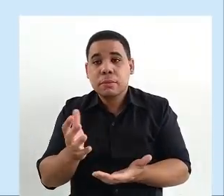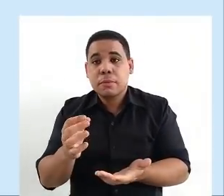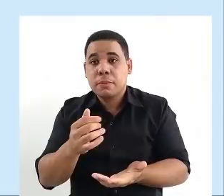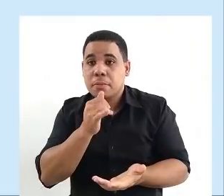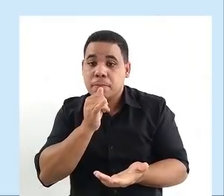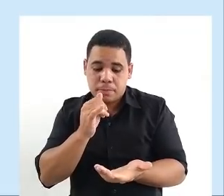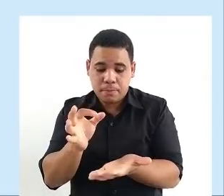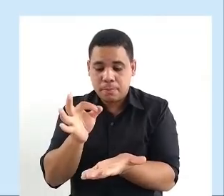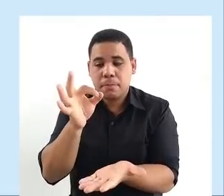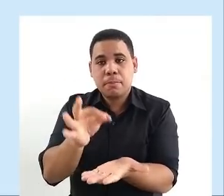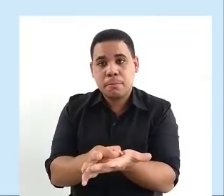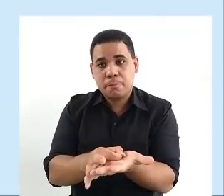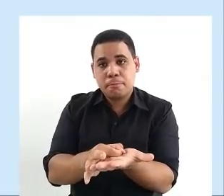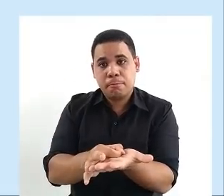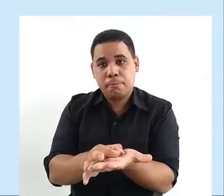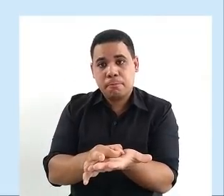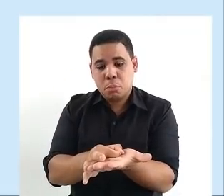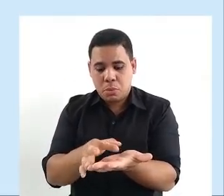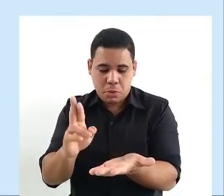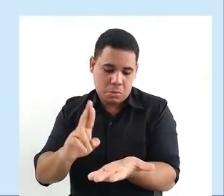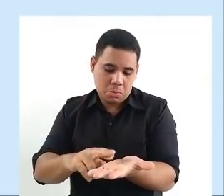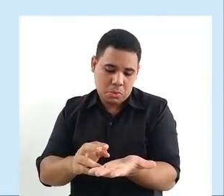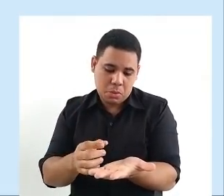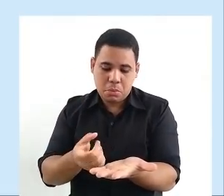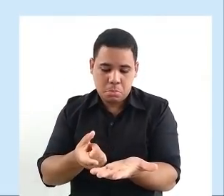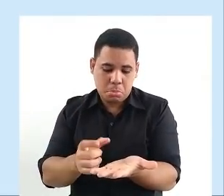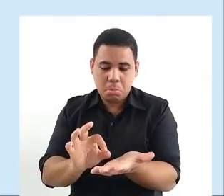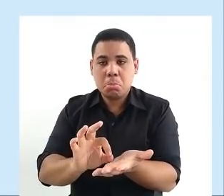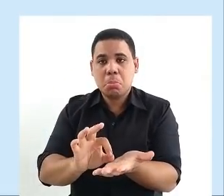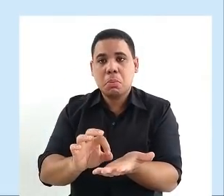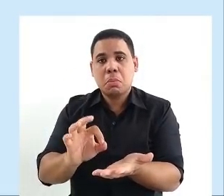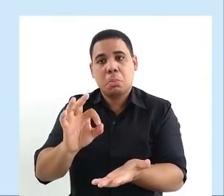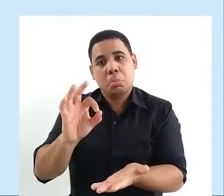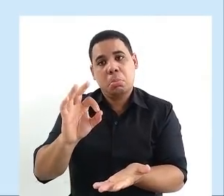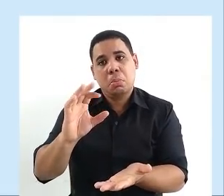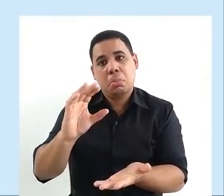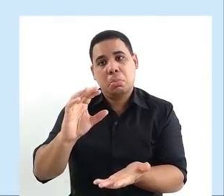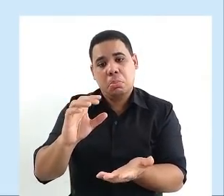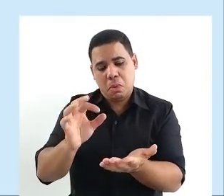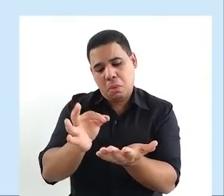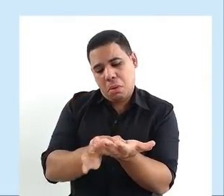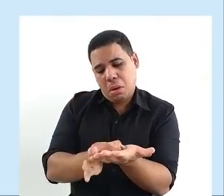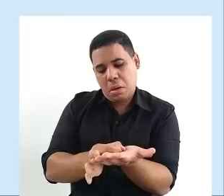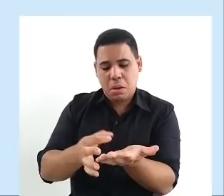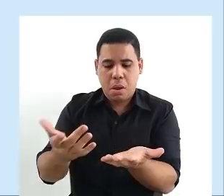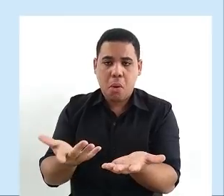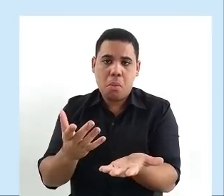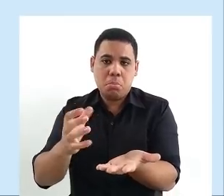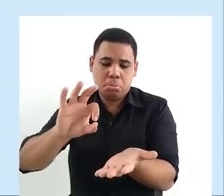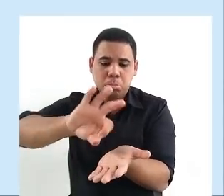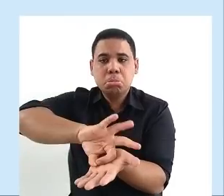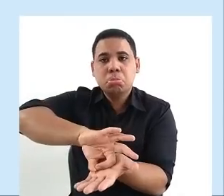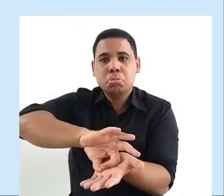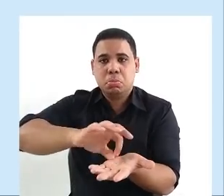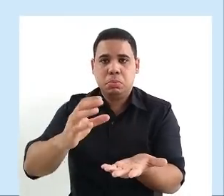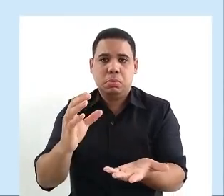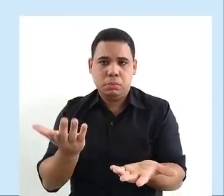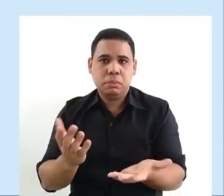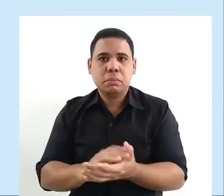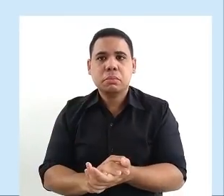possíveis? O número 1, 2, 3, 4, 5 e 6 do dado. Então, essa